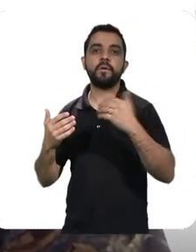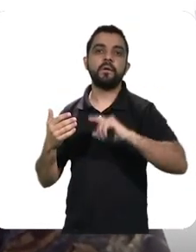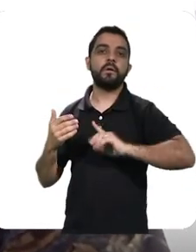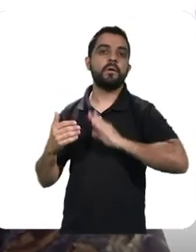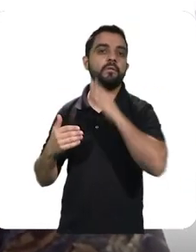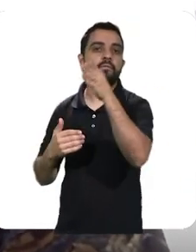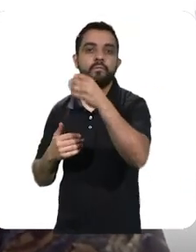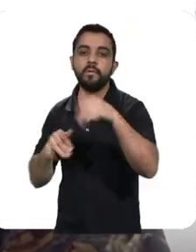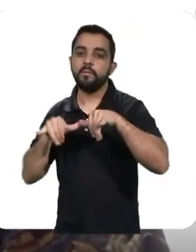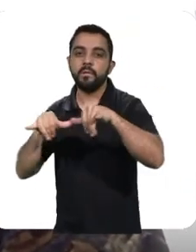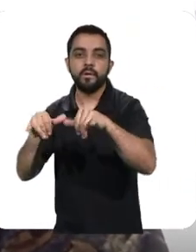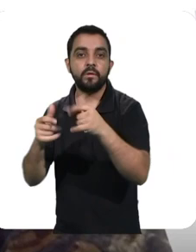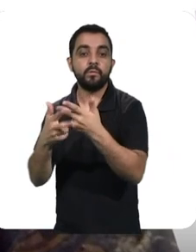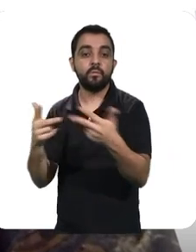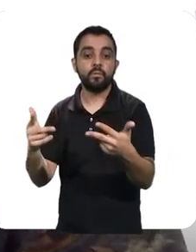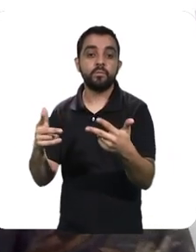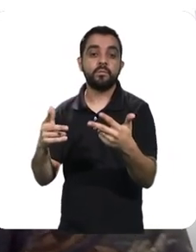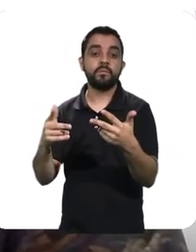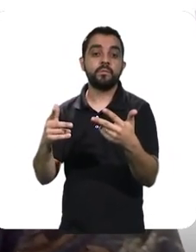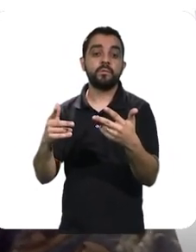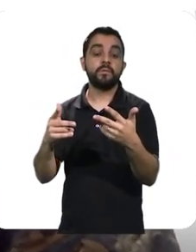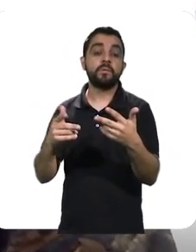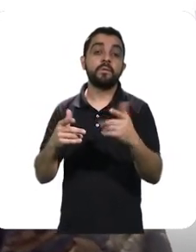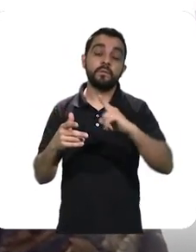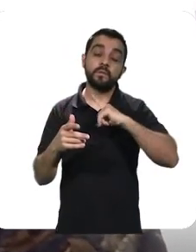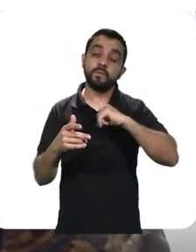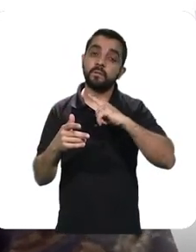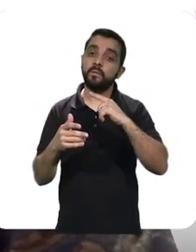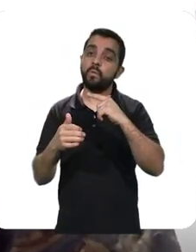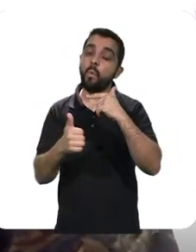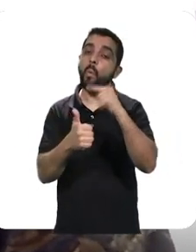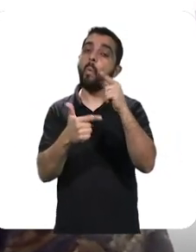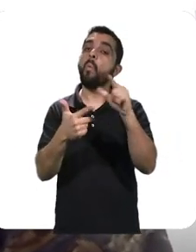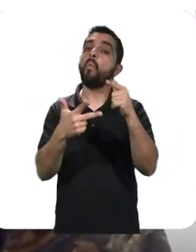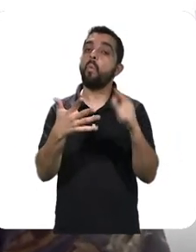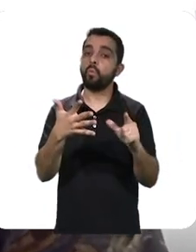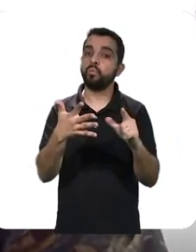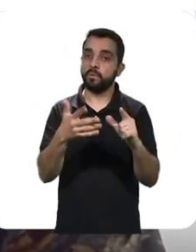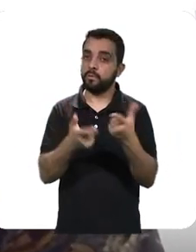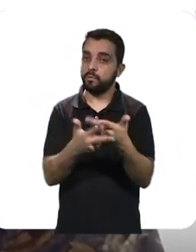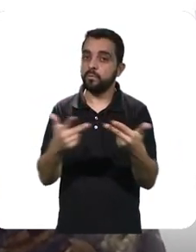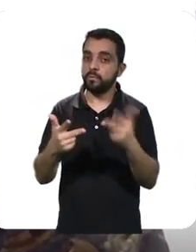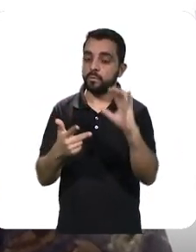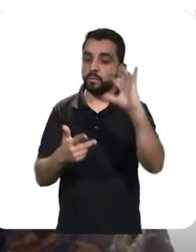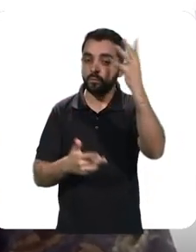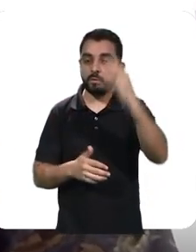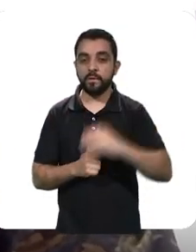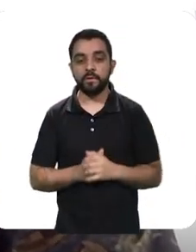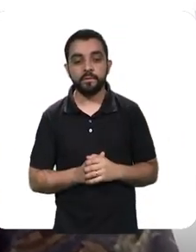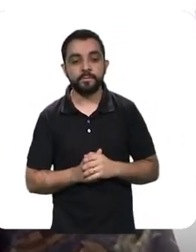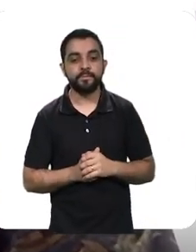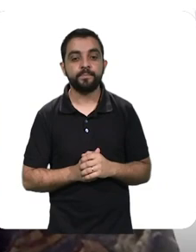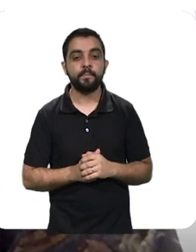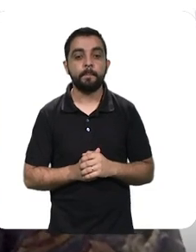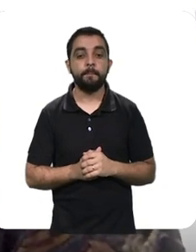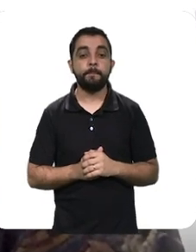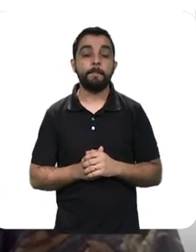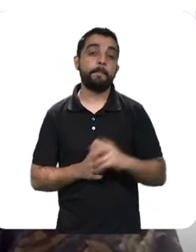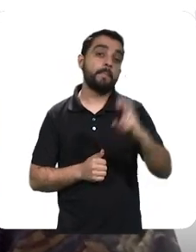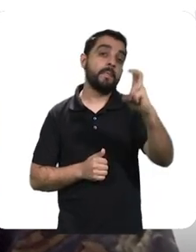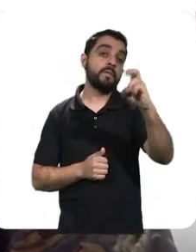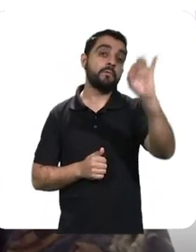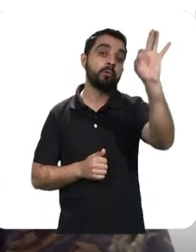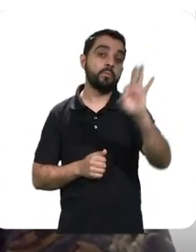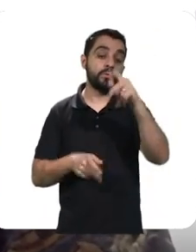porque está num estado de negação. É mais que isso, né? A gente tem, por exemplo, metade